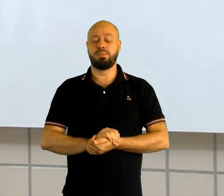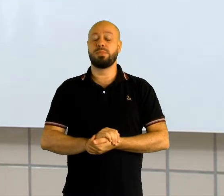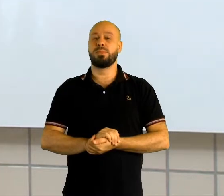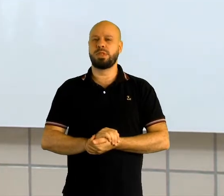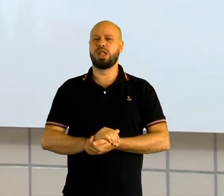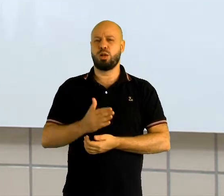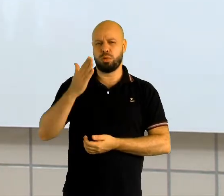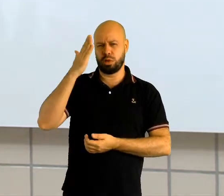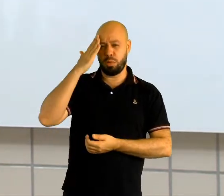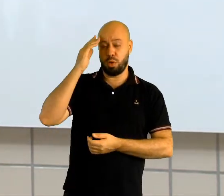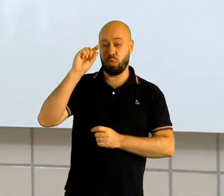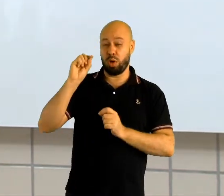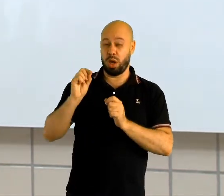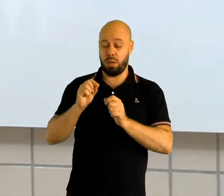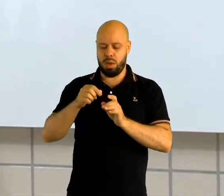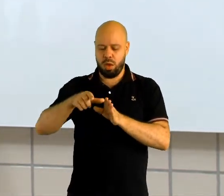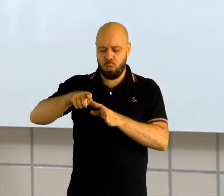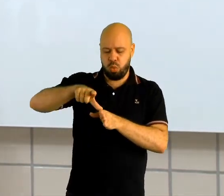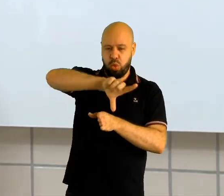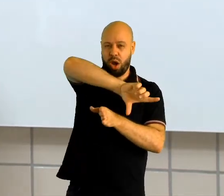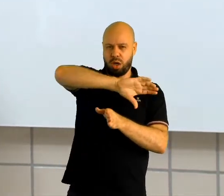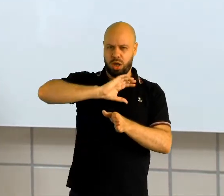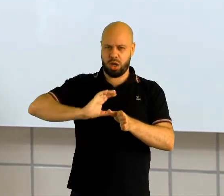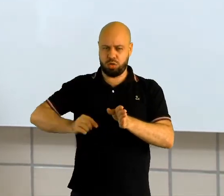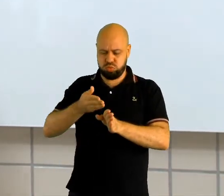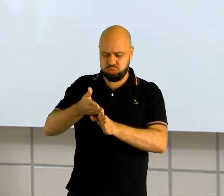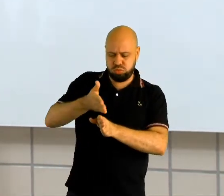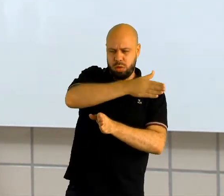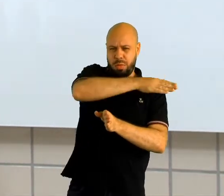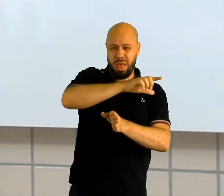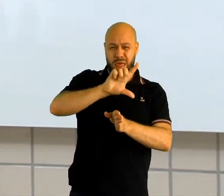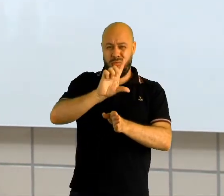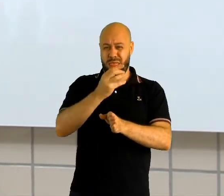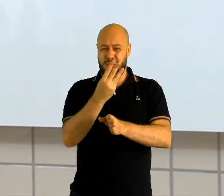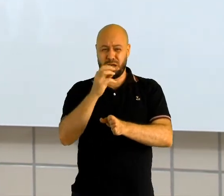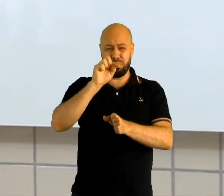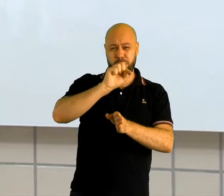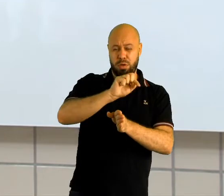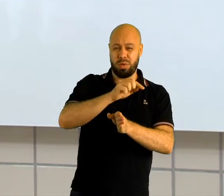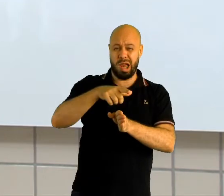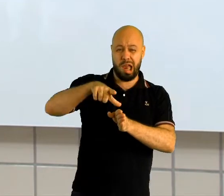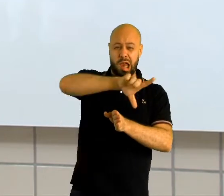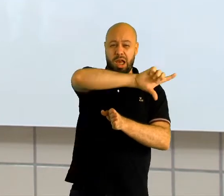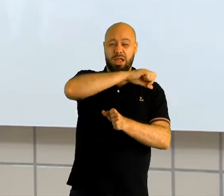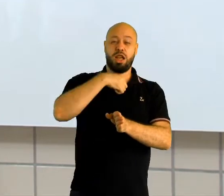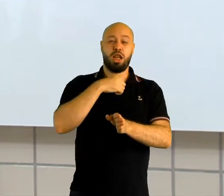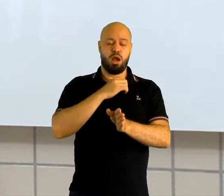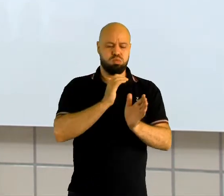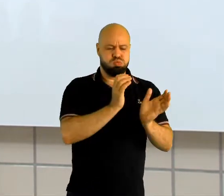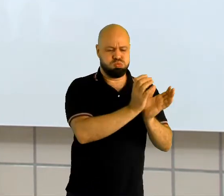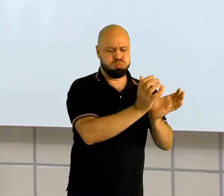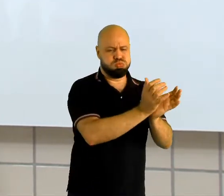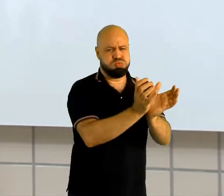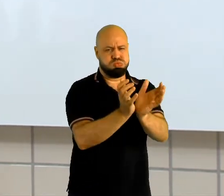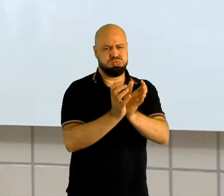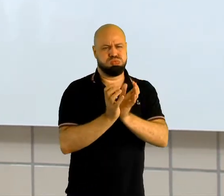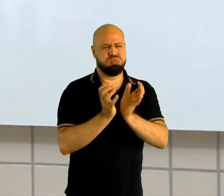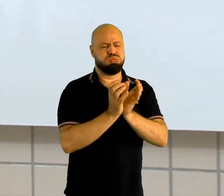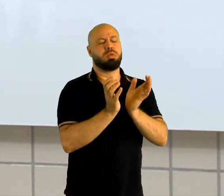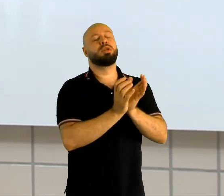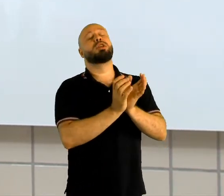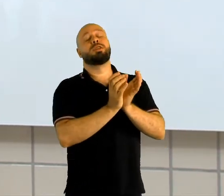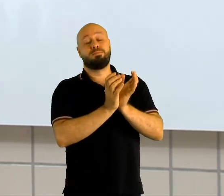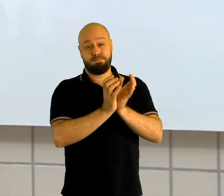3º milênio antes de Cristo, vários foram os impérios que surgiram. Mas o império que a gente tem maior referência